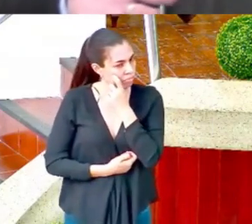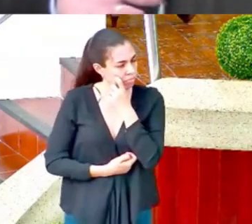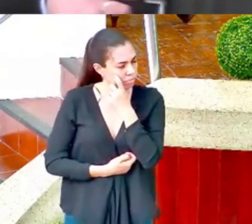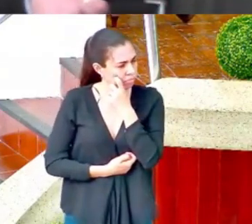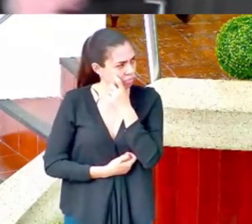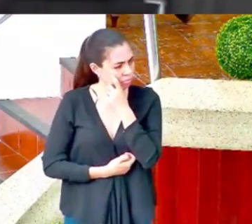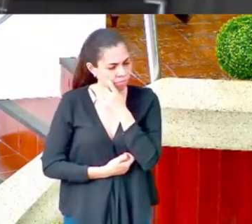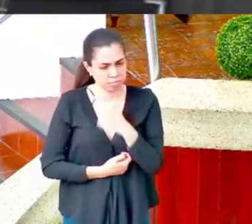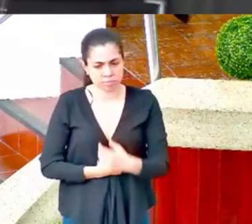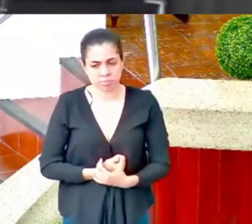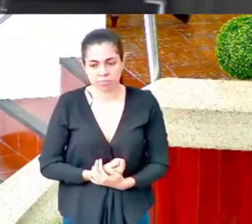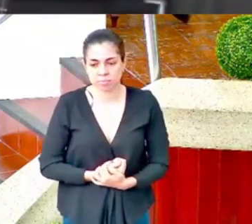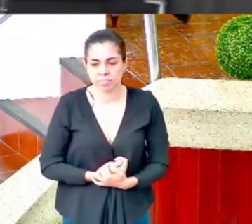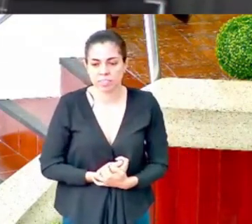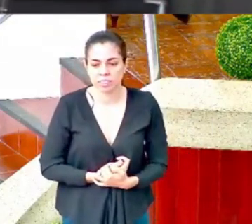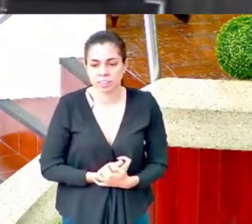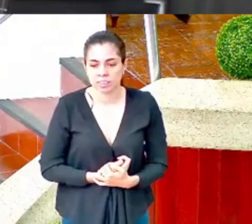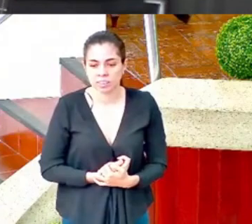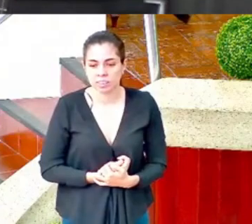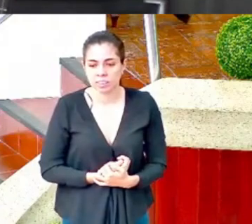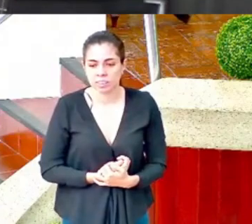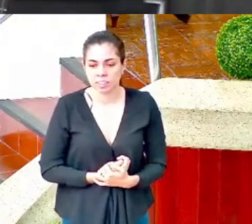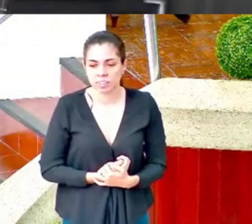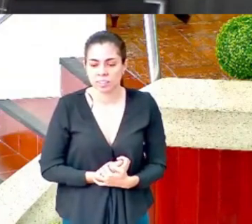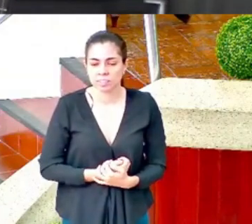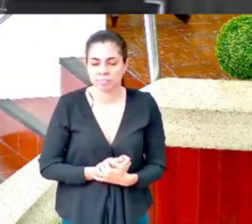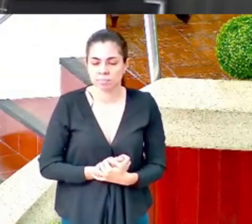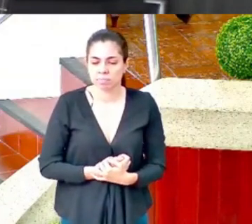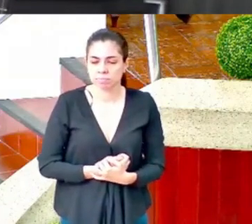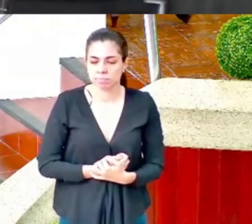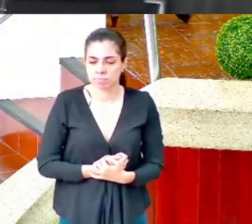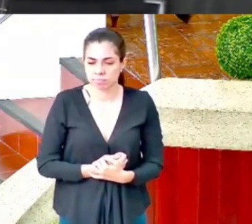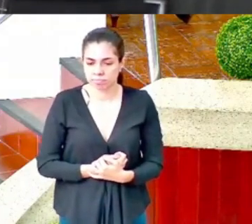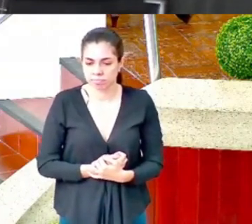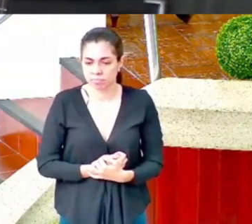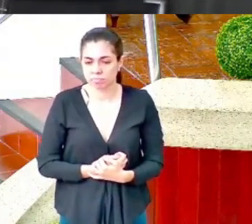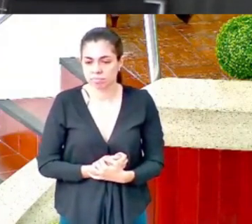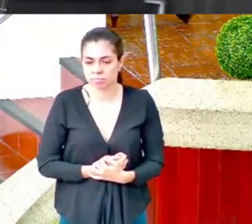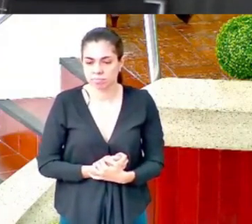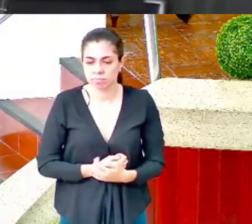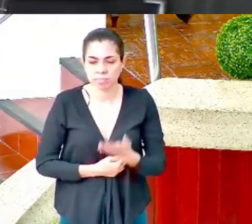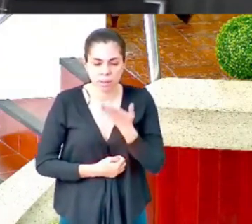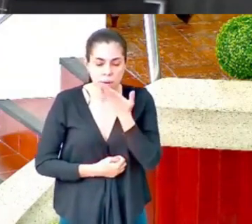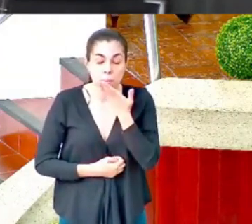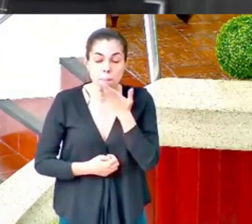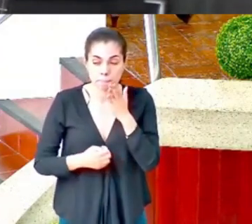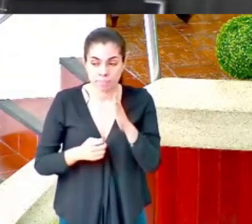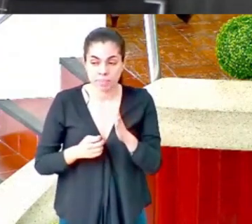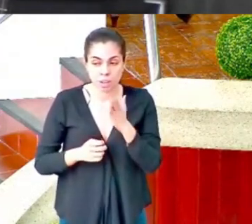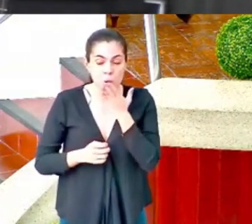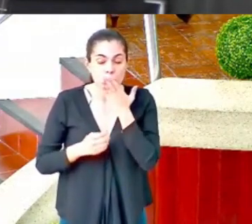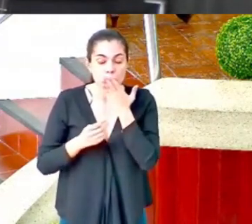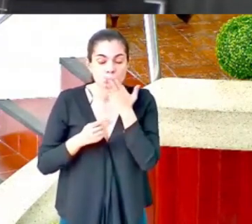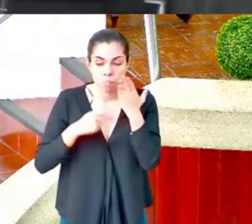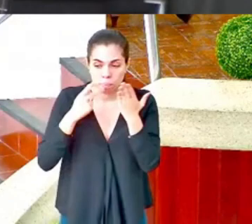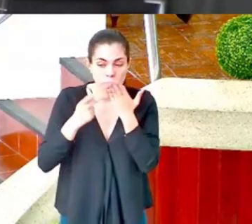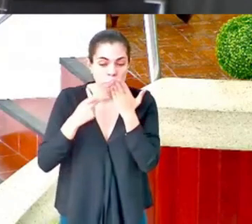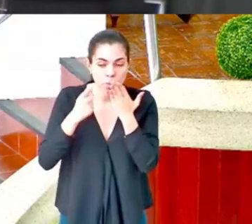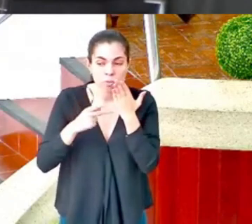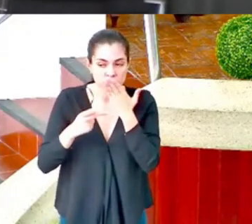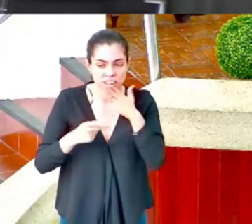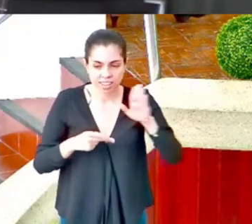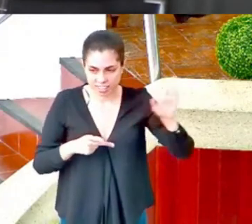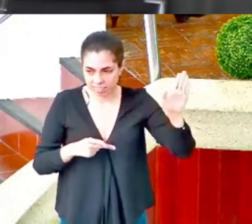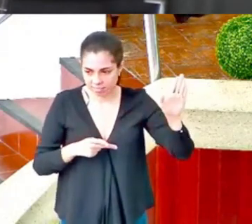lugar? Um dia nascerá alguém chamado Josias, e ele purificará o altar do Senhor. 300 anos depois, Josias